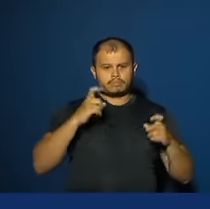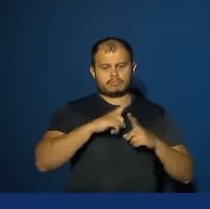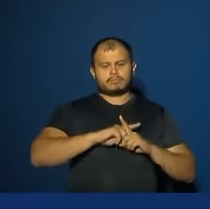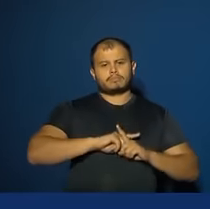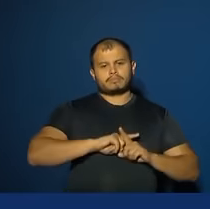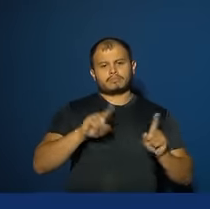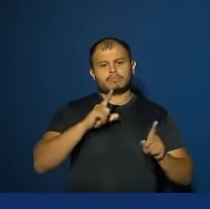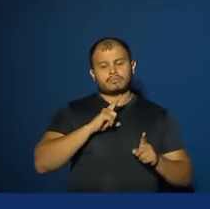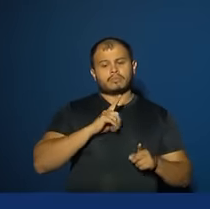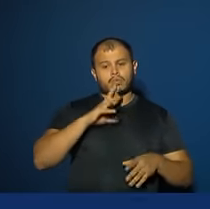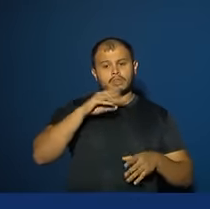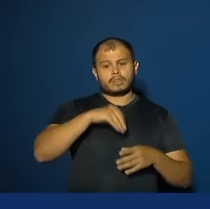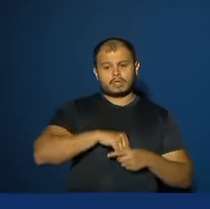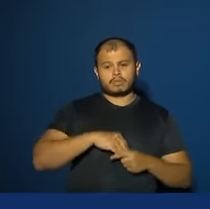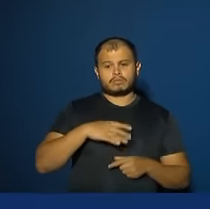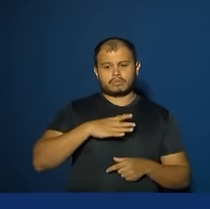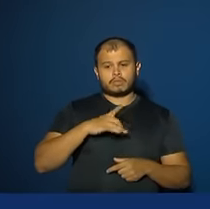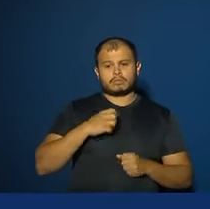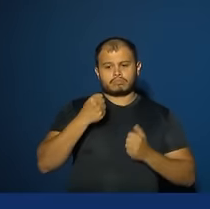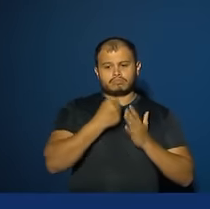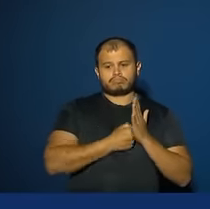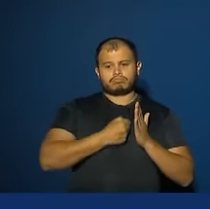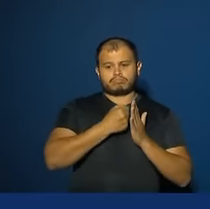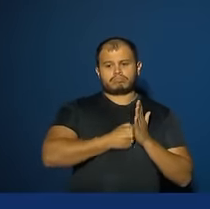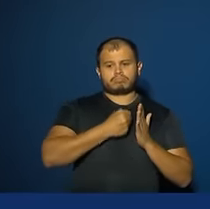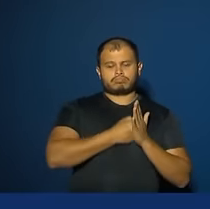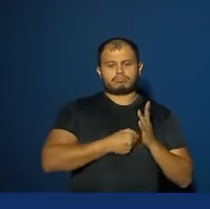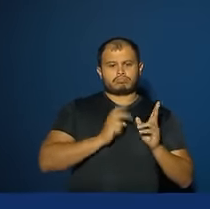lá, né? Eu estou dentro da trincheira,